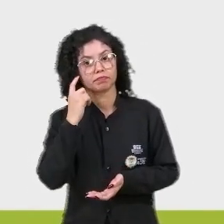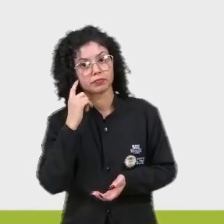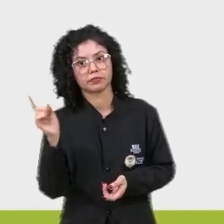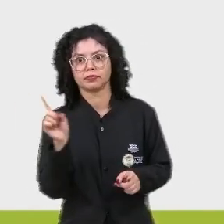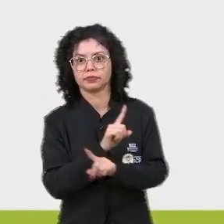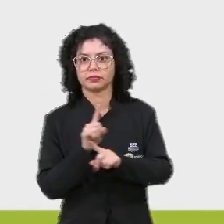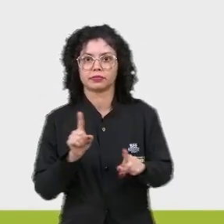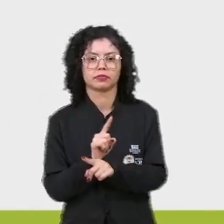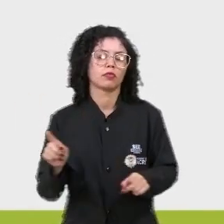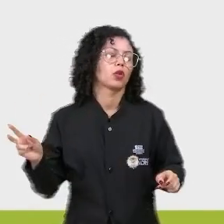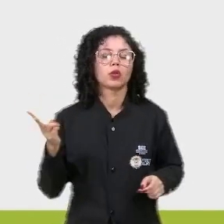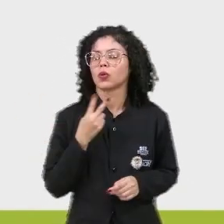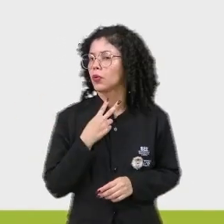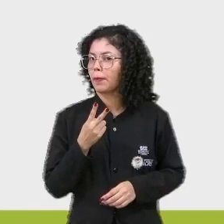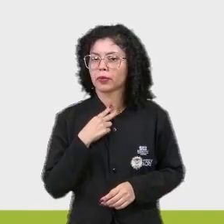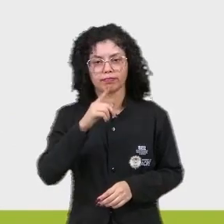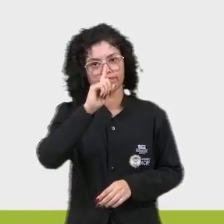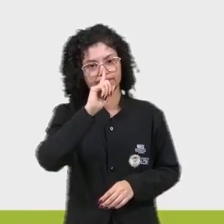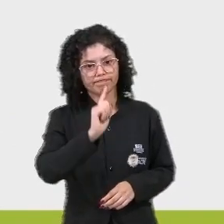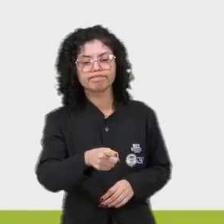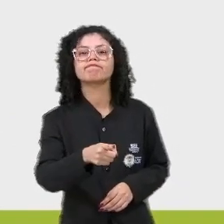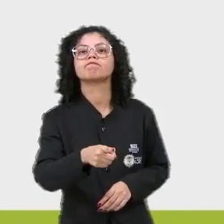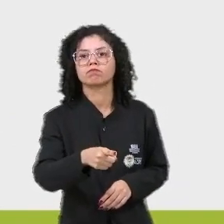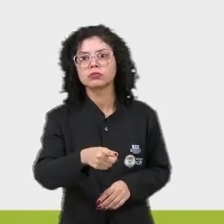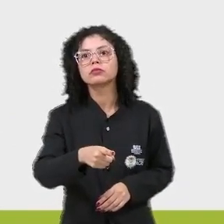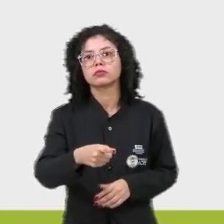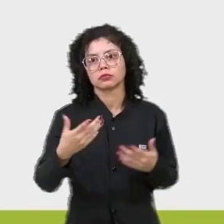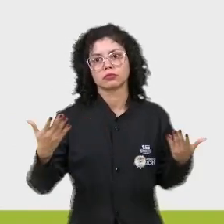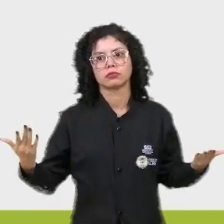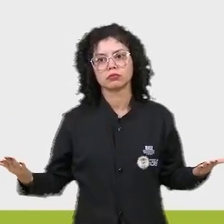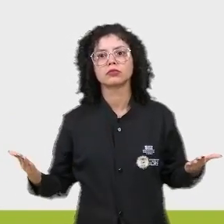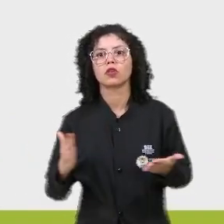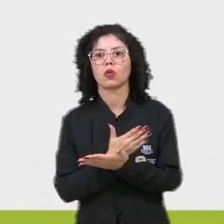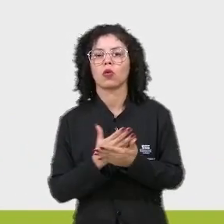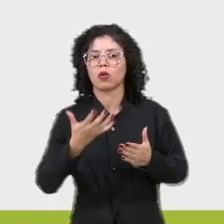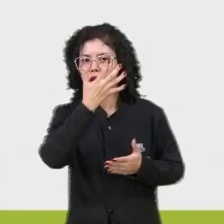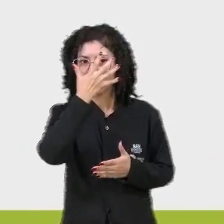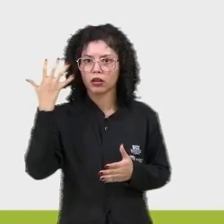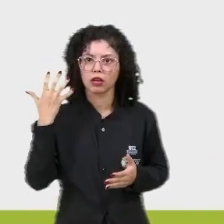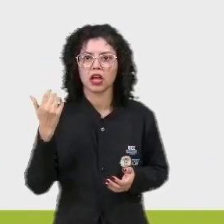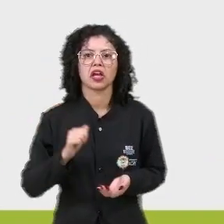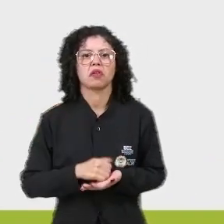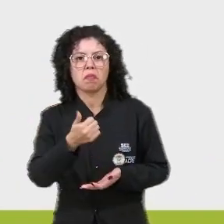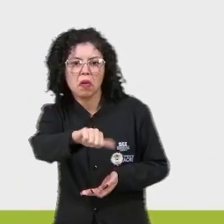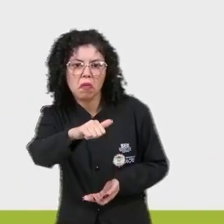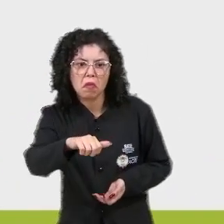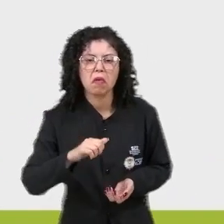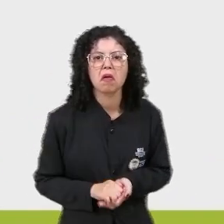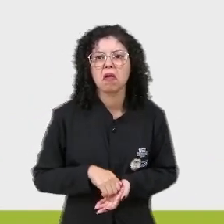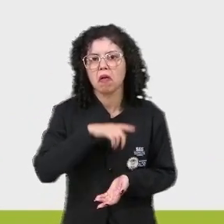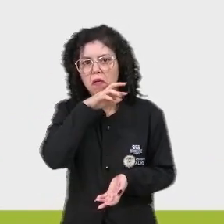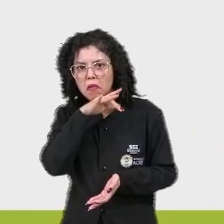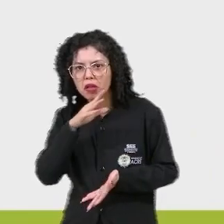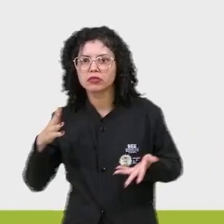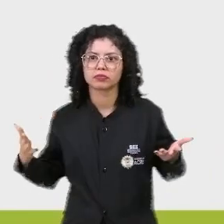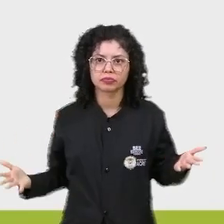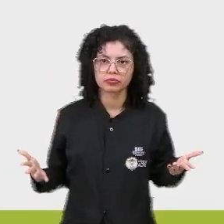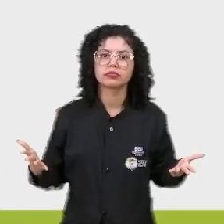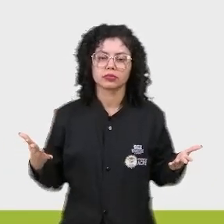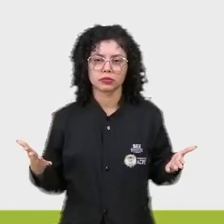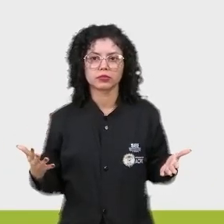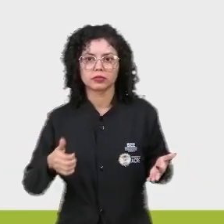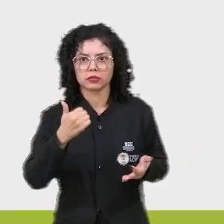Não, gente, você nunca pode julgar uma obra com um caráter pejorativo, depreciativo, de